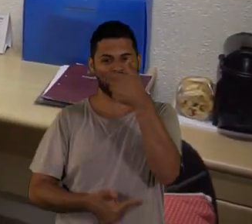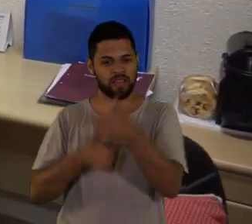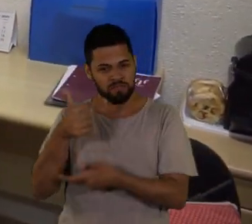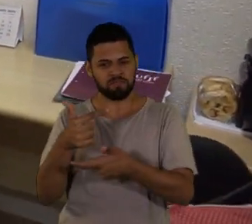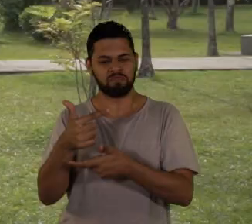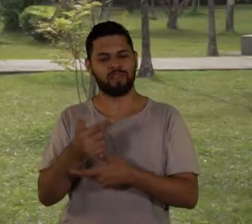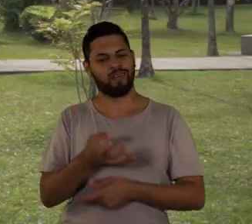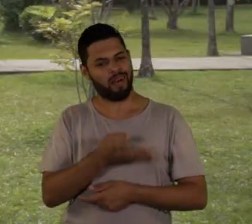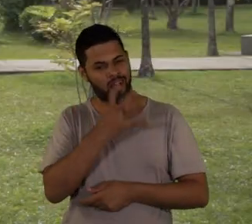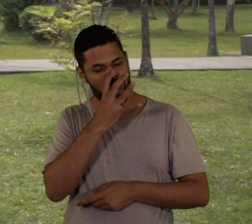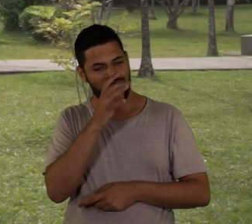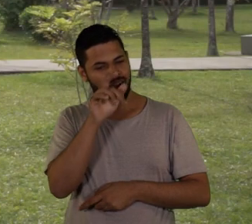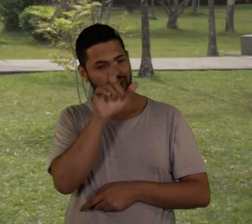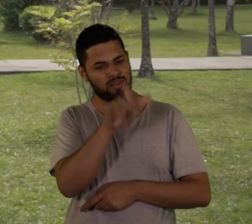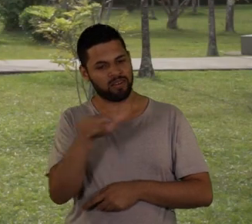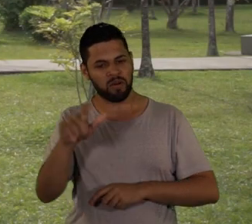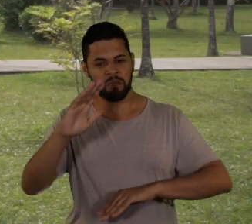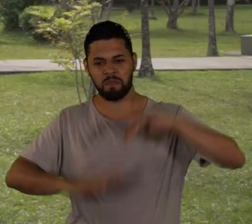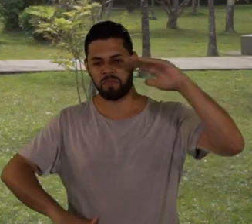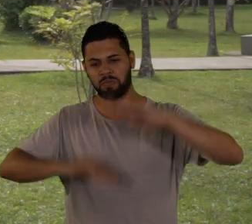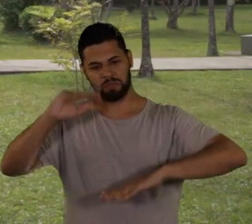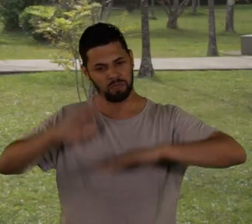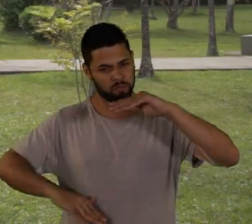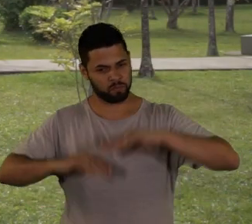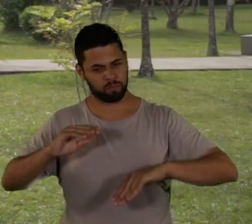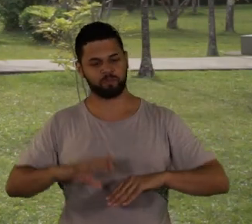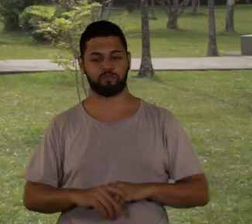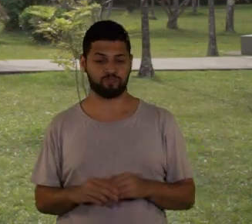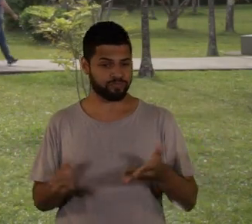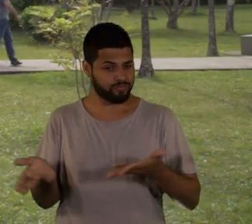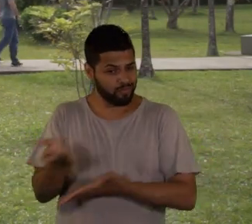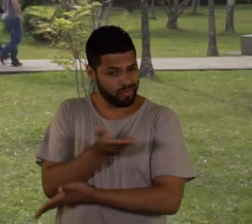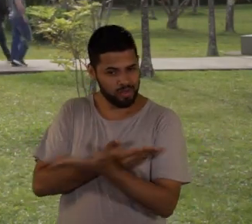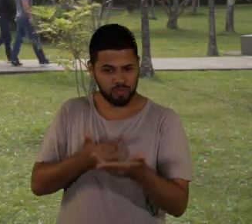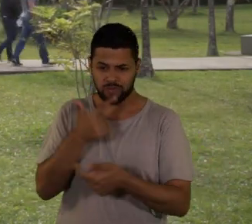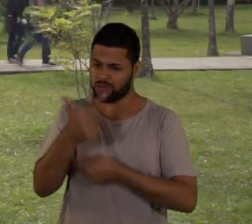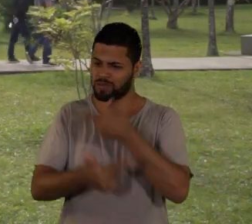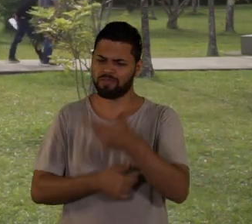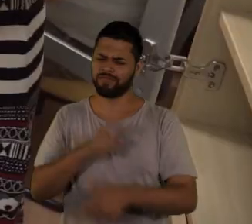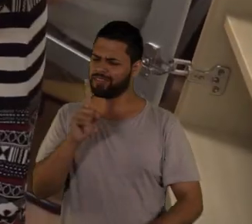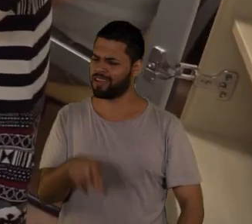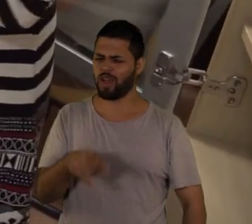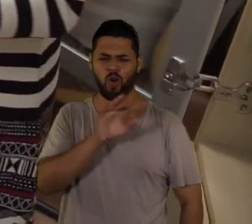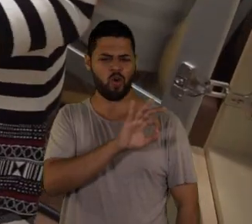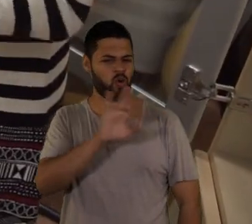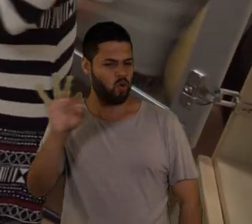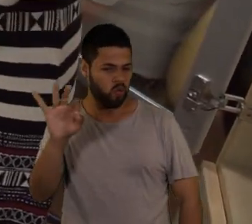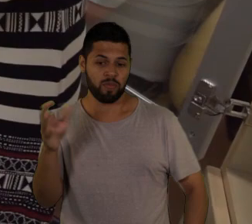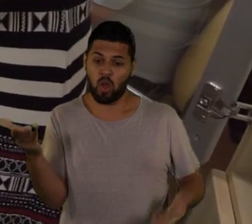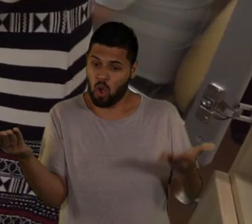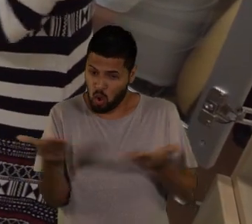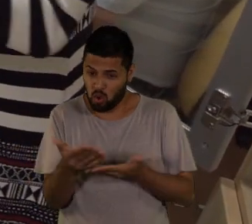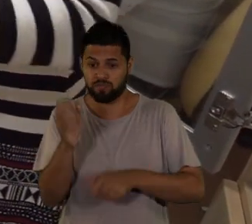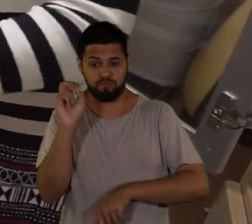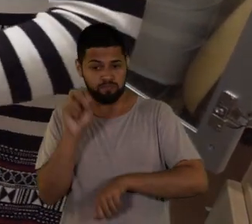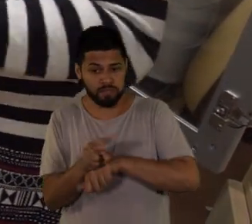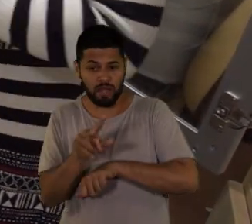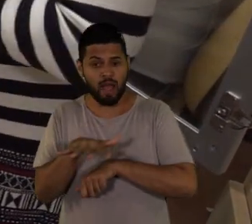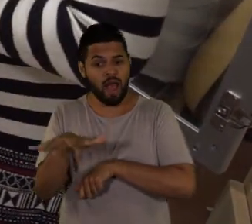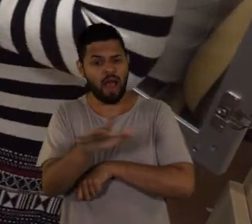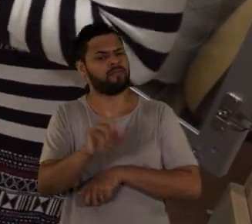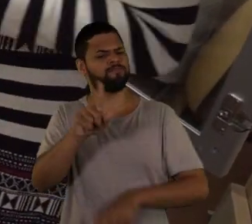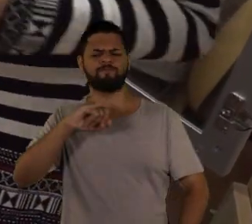quem eu trabalho, eu vejo muitos profissionais. E a dinâmica do trabalho é muito boa, né? Além disso, eu estou numa área hoje que eu acho